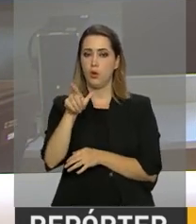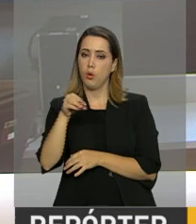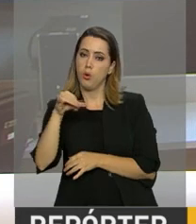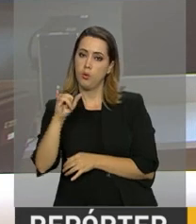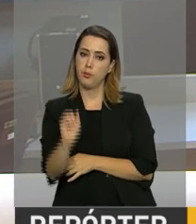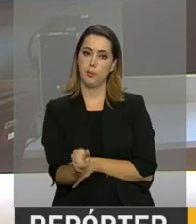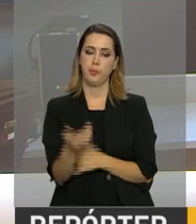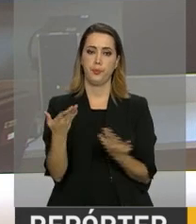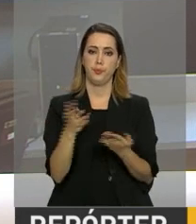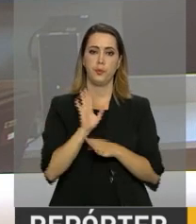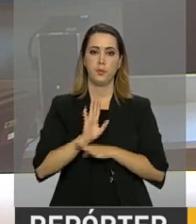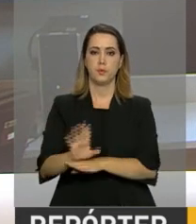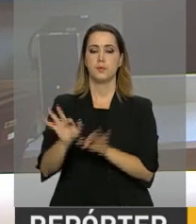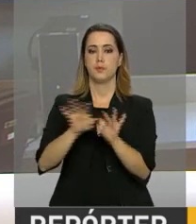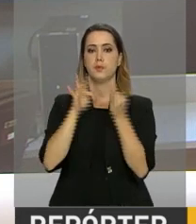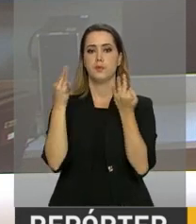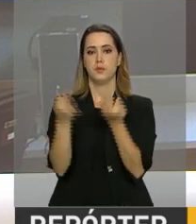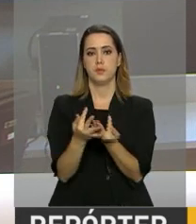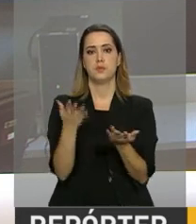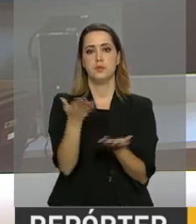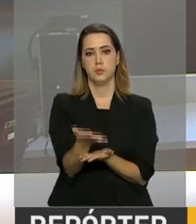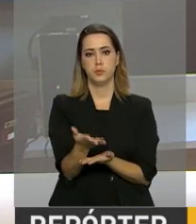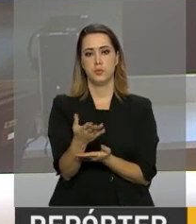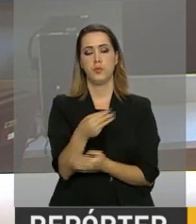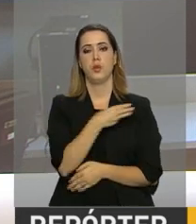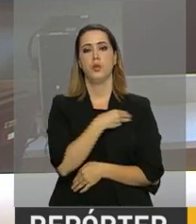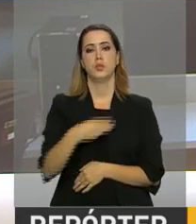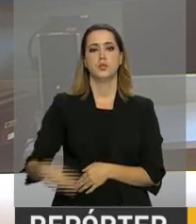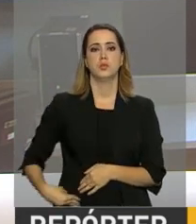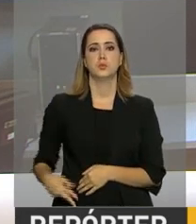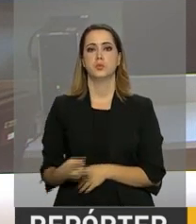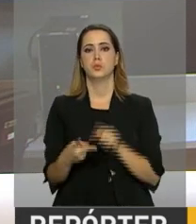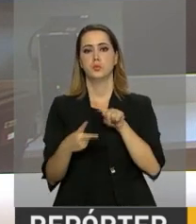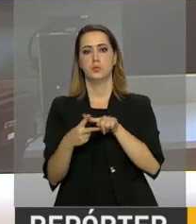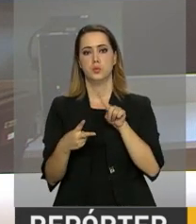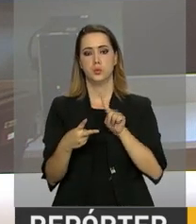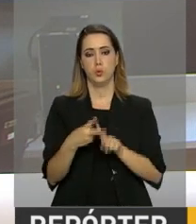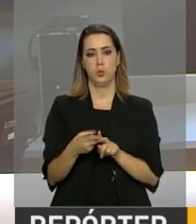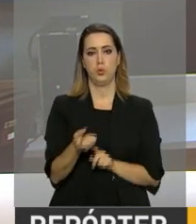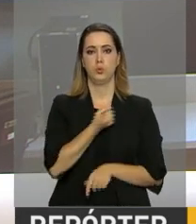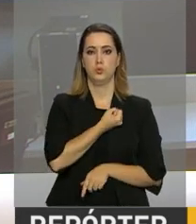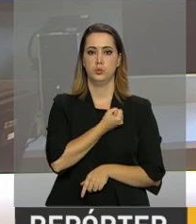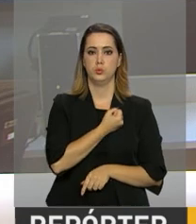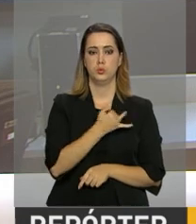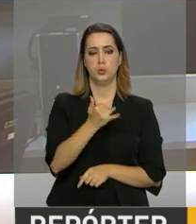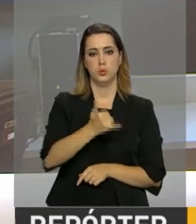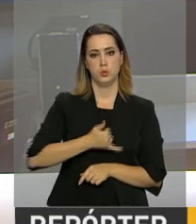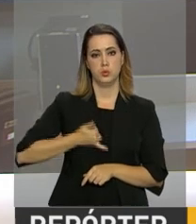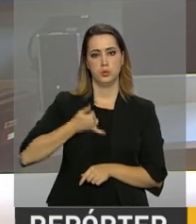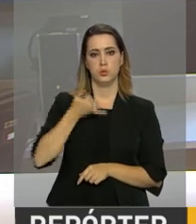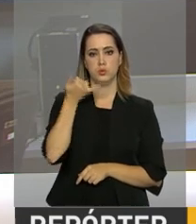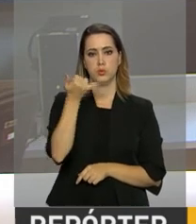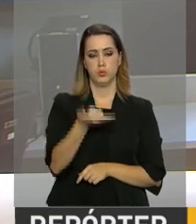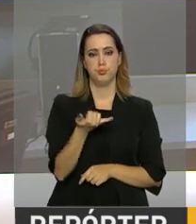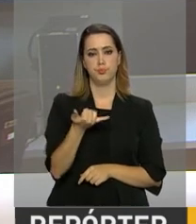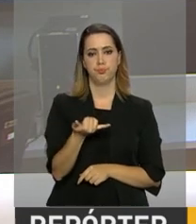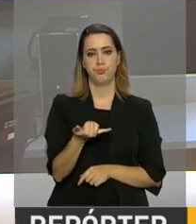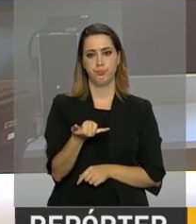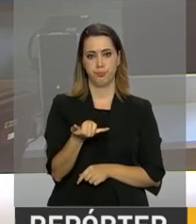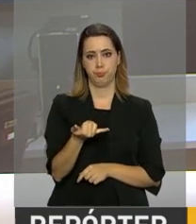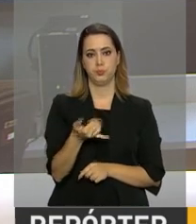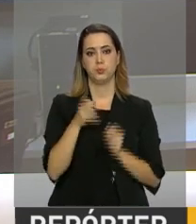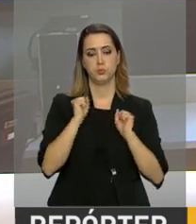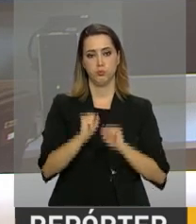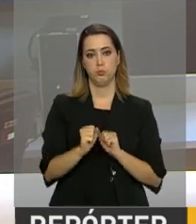familiares das vítimas do acidente aéreo. O ministro disponibilizou dois números de telefones, o Ministério disponibilizou dois números